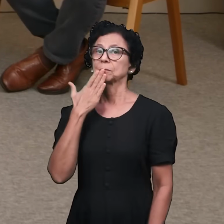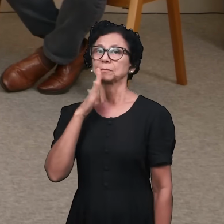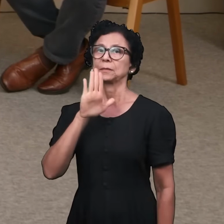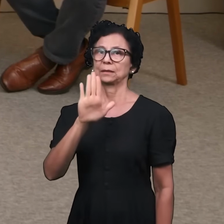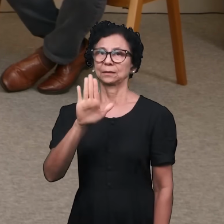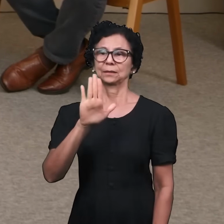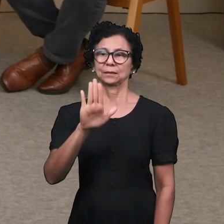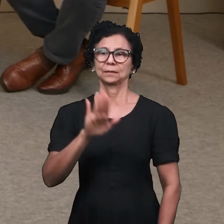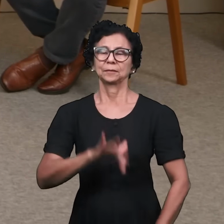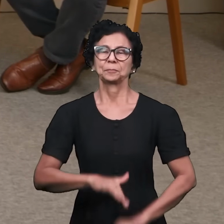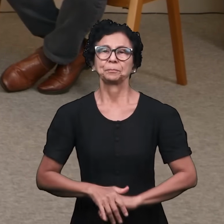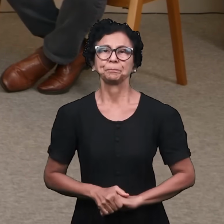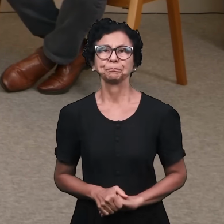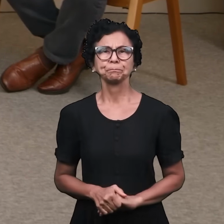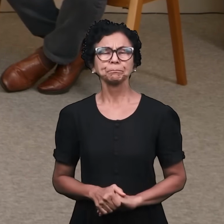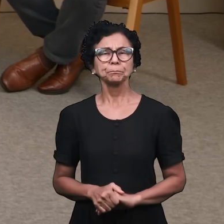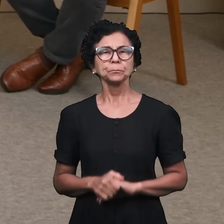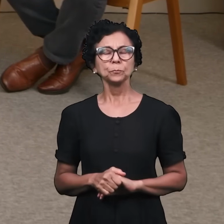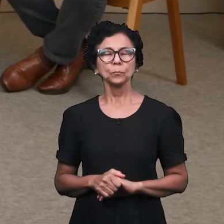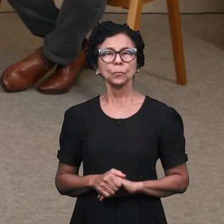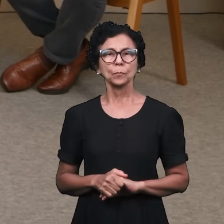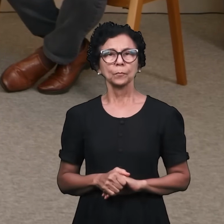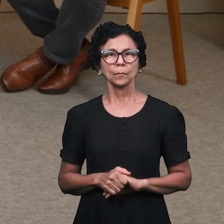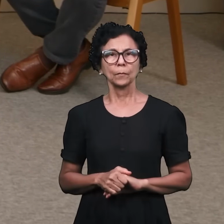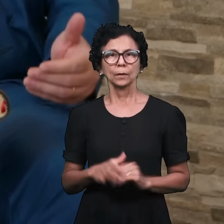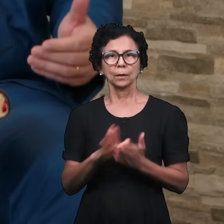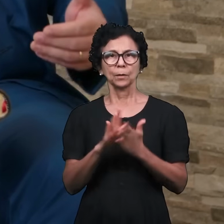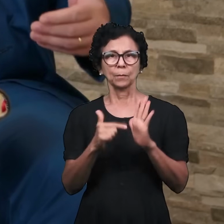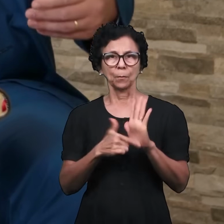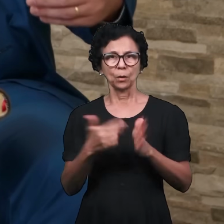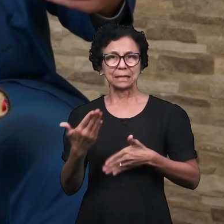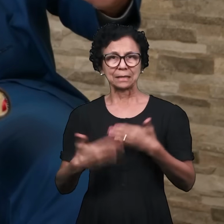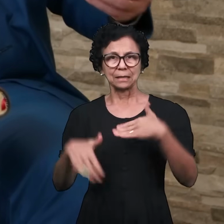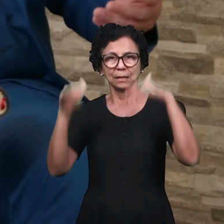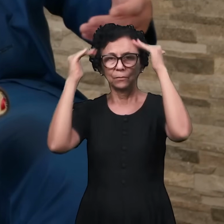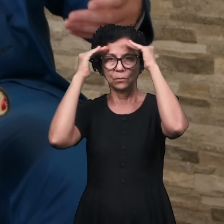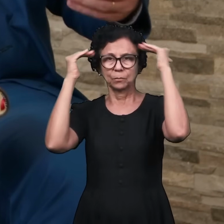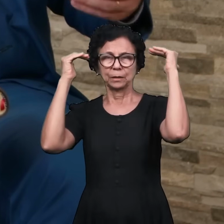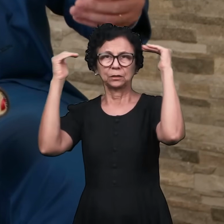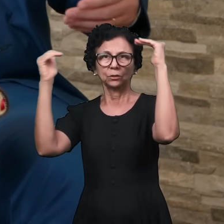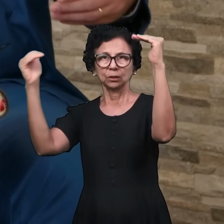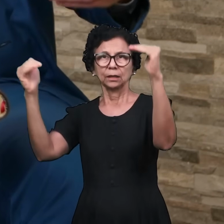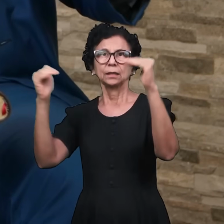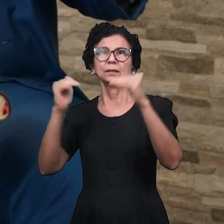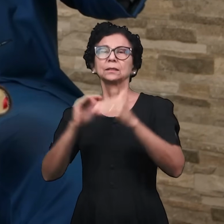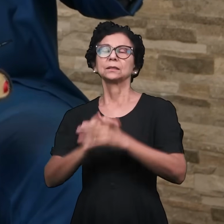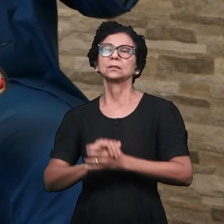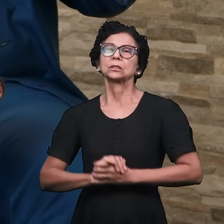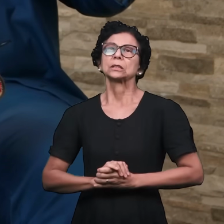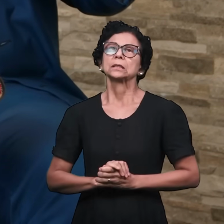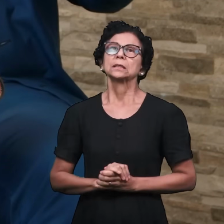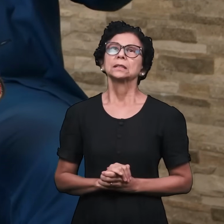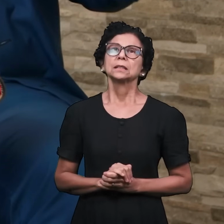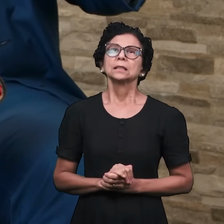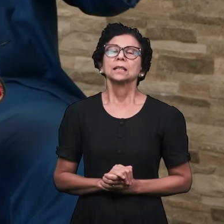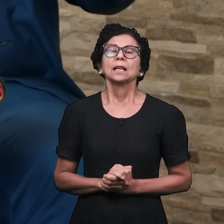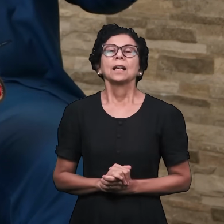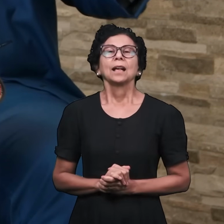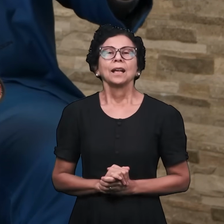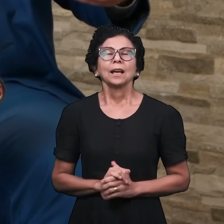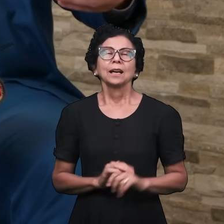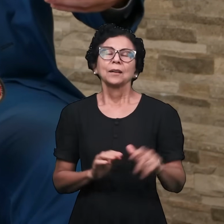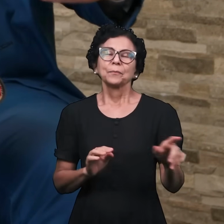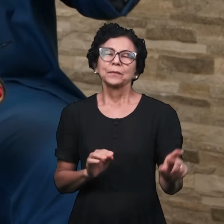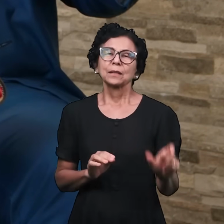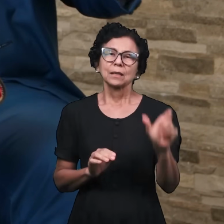ver que todos aqueles que foram obedientes, a Bíblia cita de alguns que, assim, e ele morreu velho e